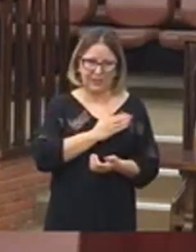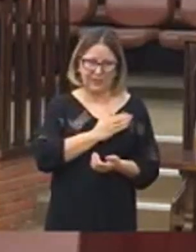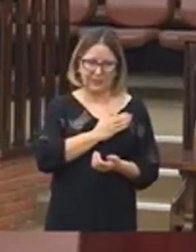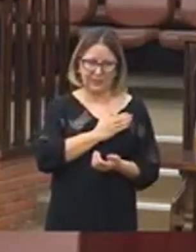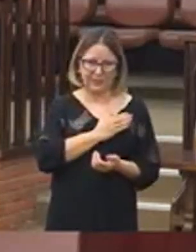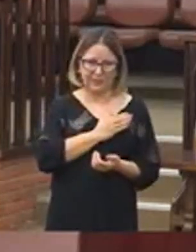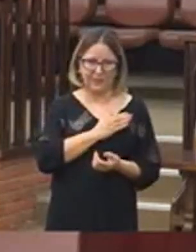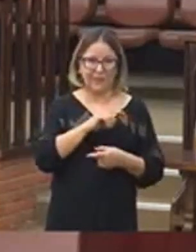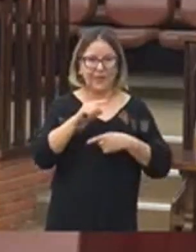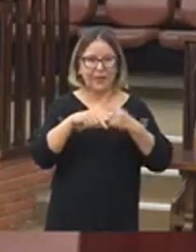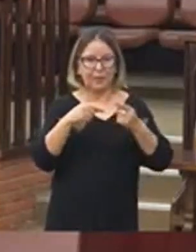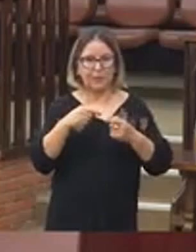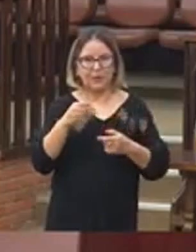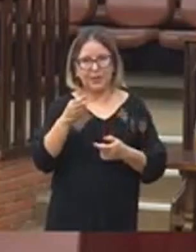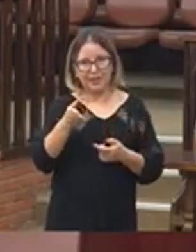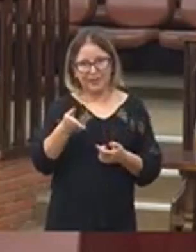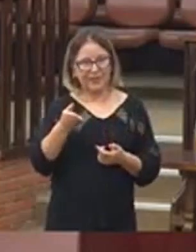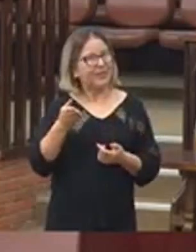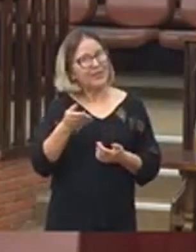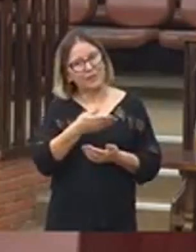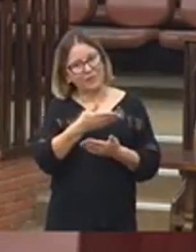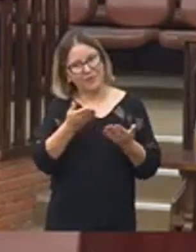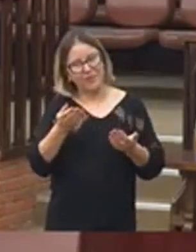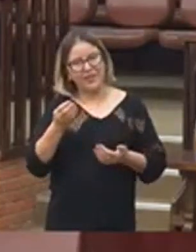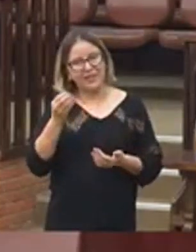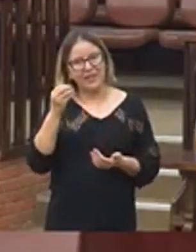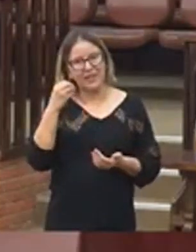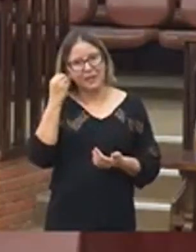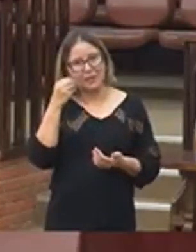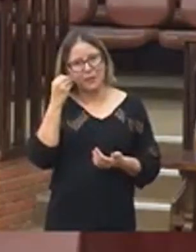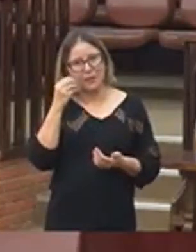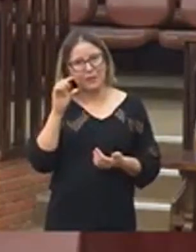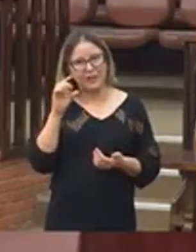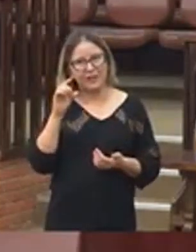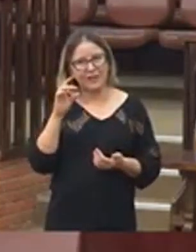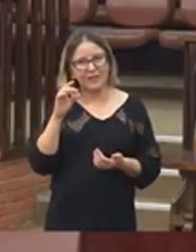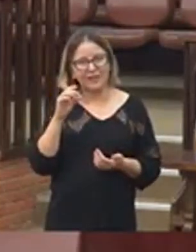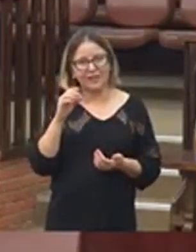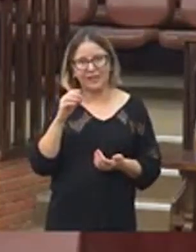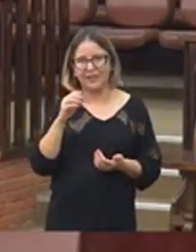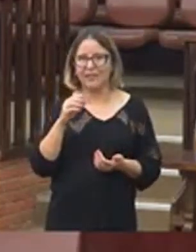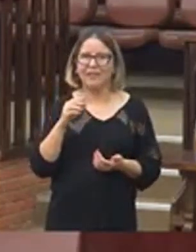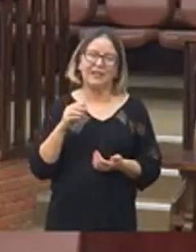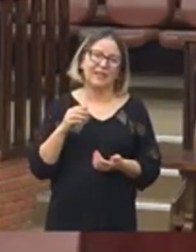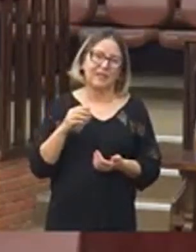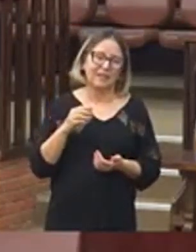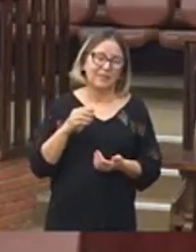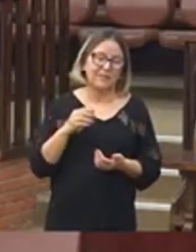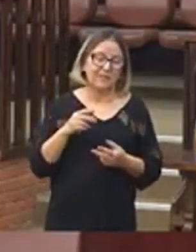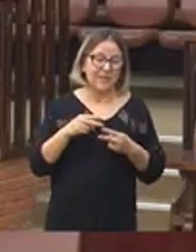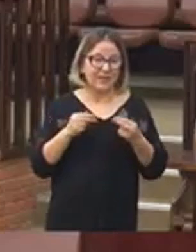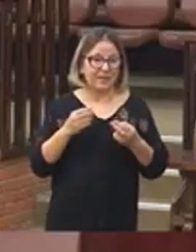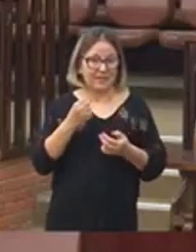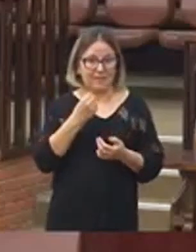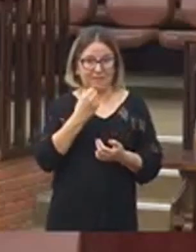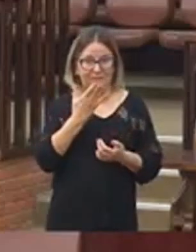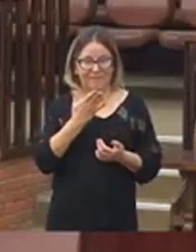experimentará somente lucro. Como exclamou o antigo profeta,